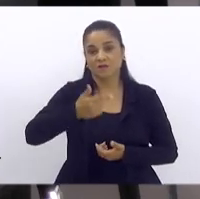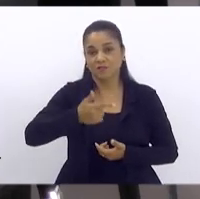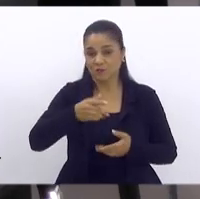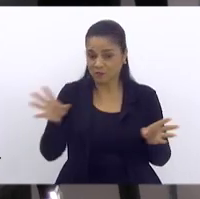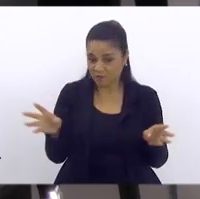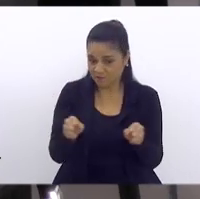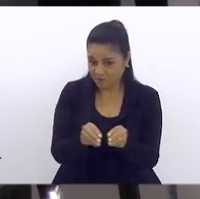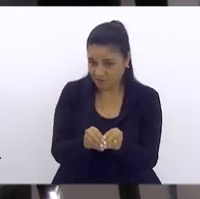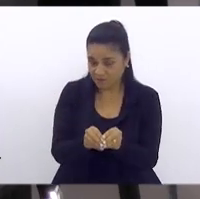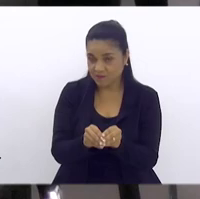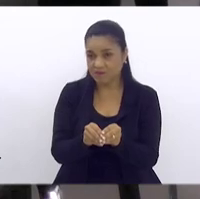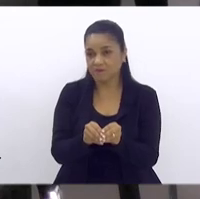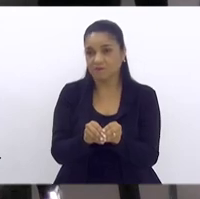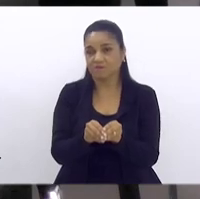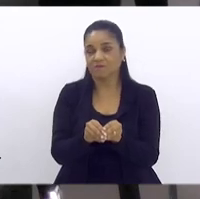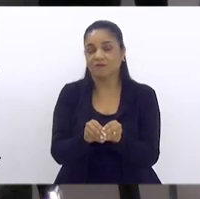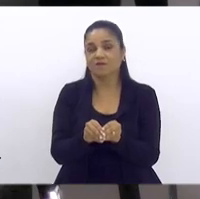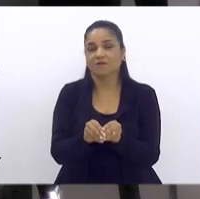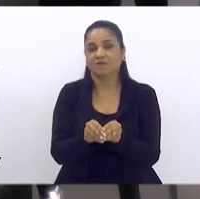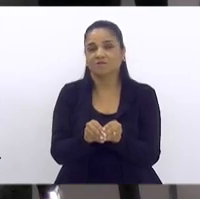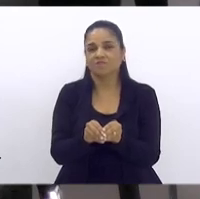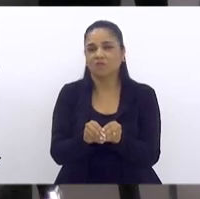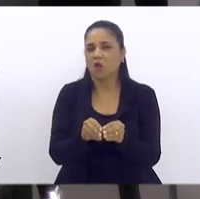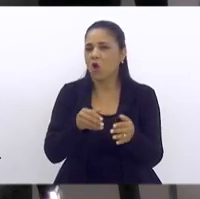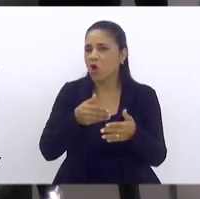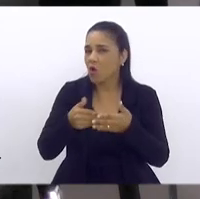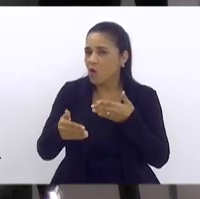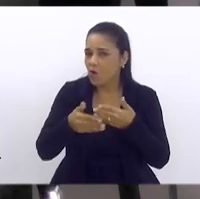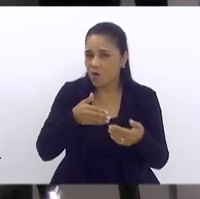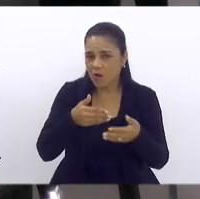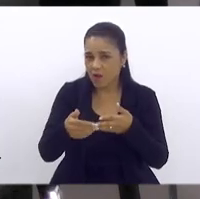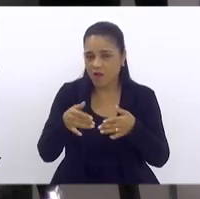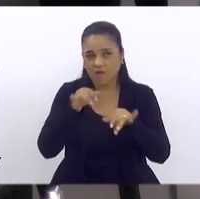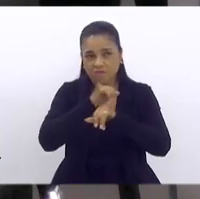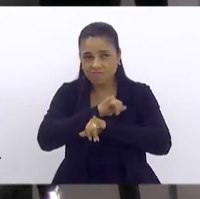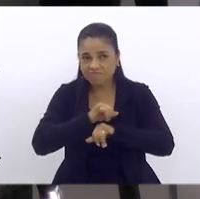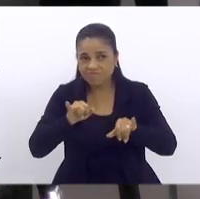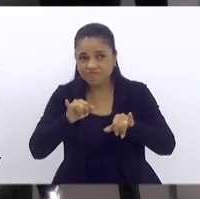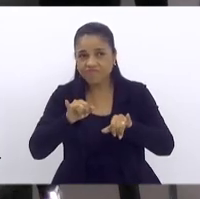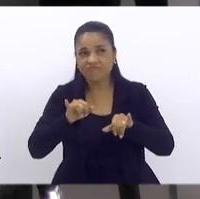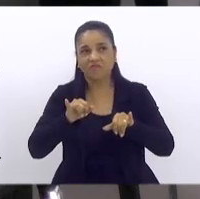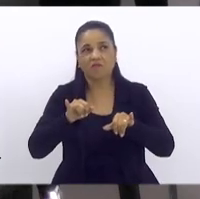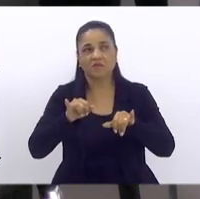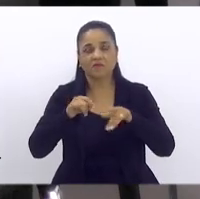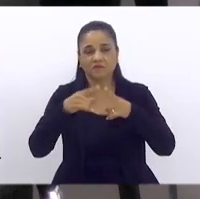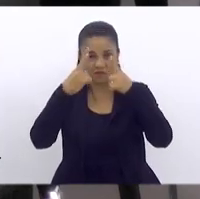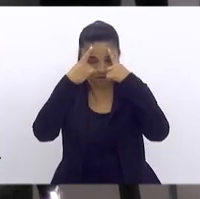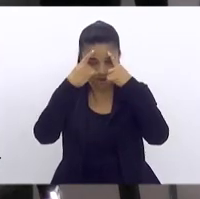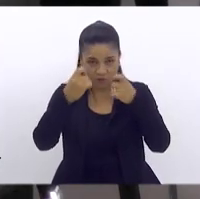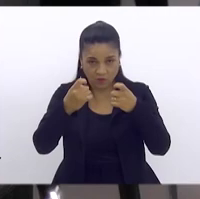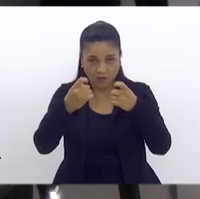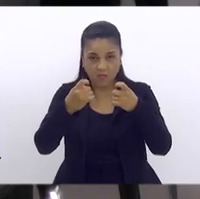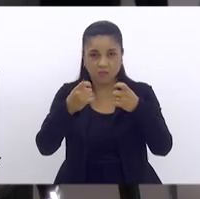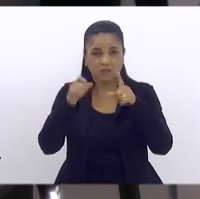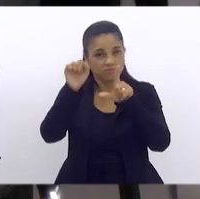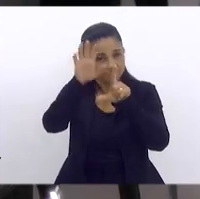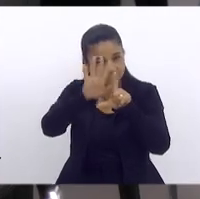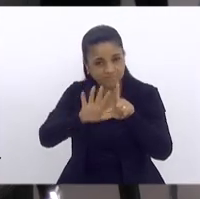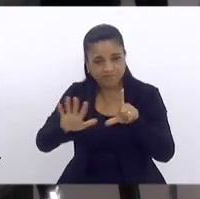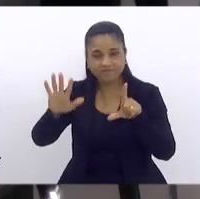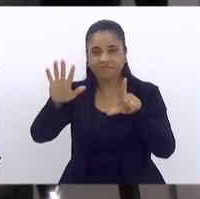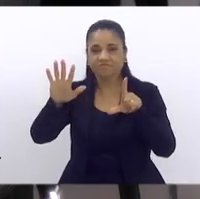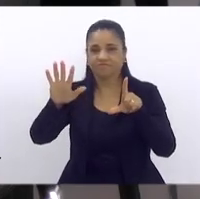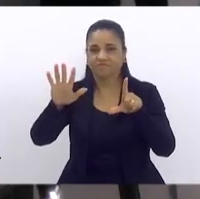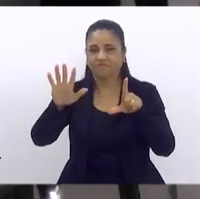finalizar, quando a gente fala de qualquer violência que se dá nesse ambiente das plataformas digitais, a gente precisa